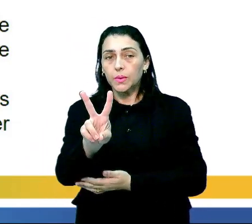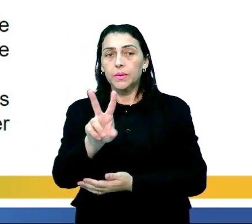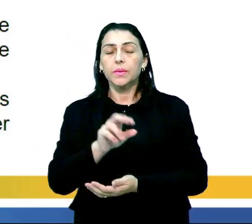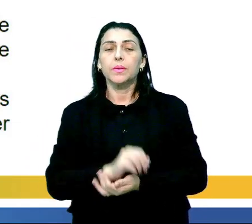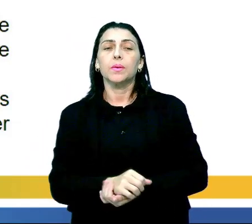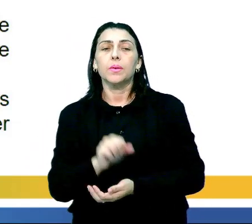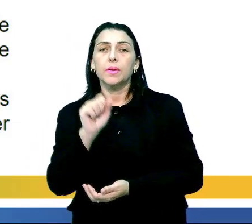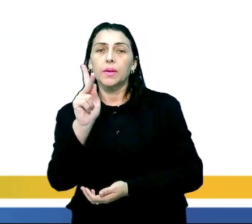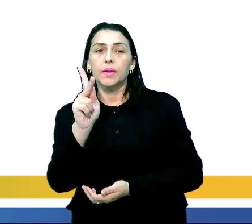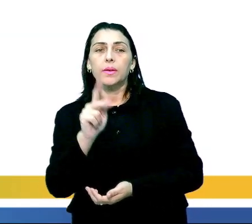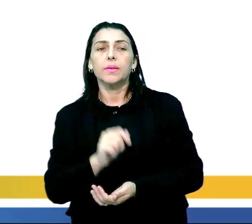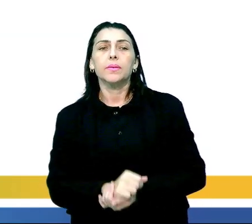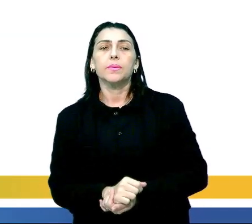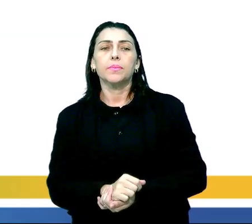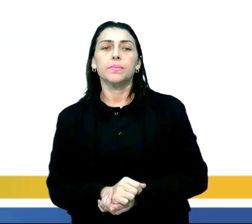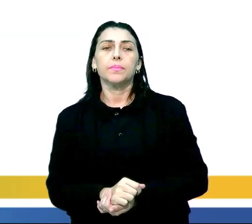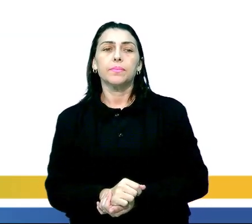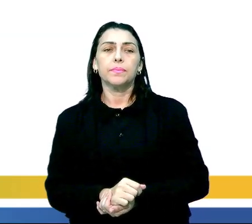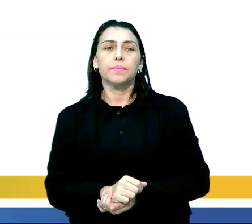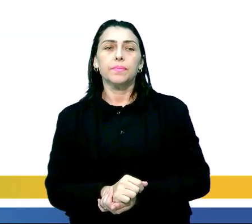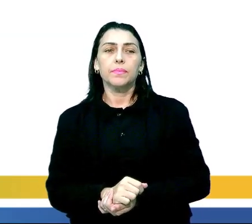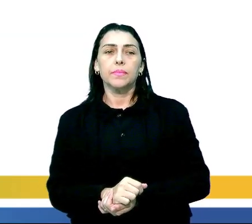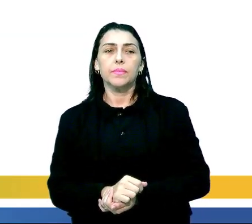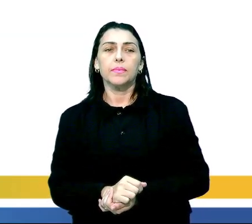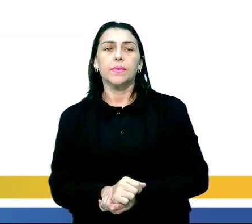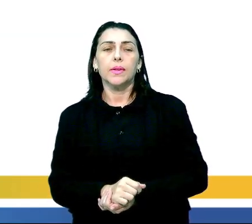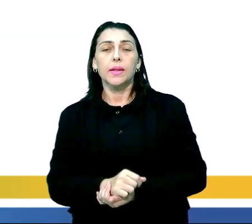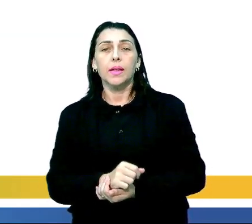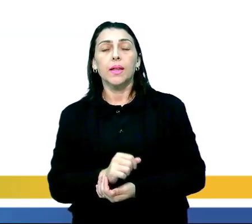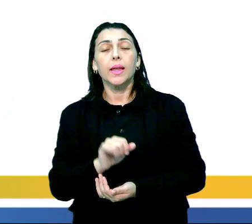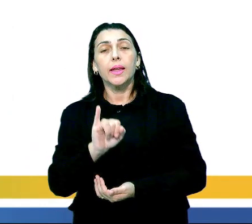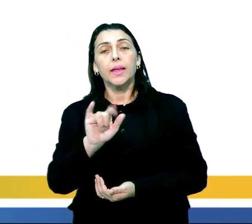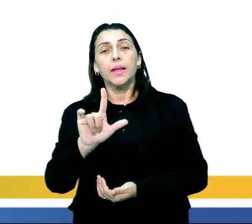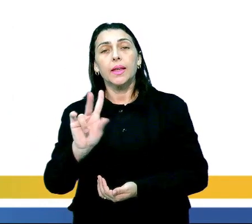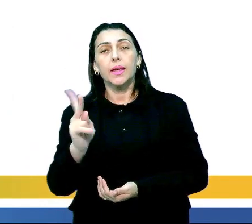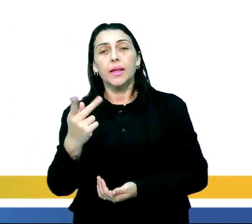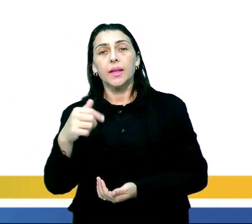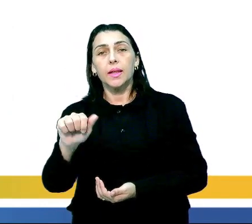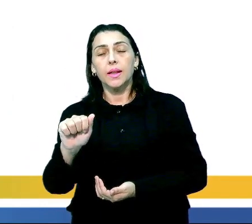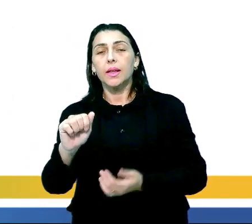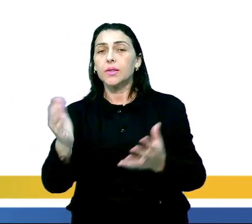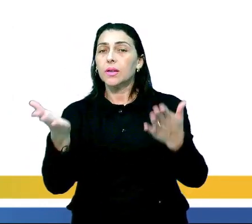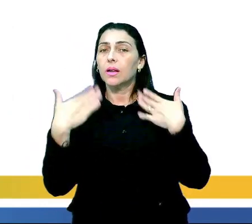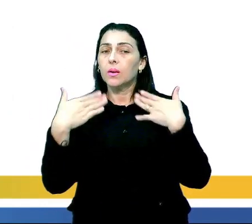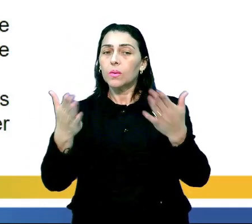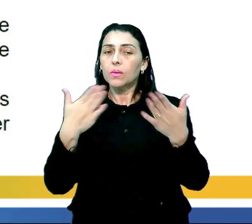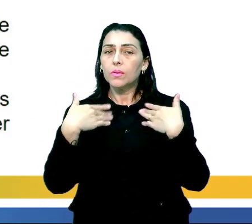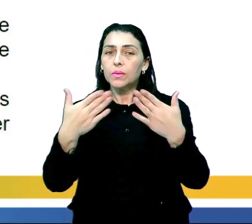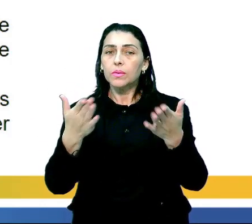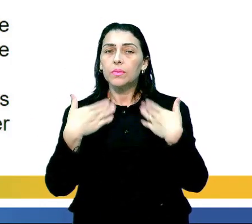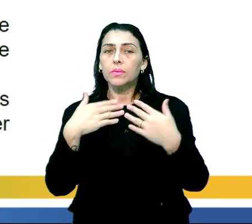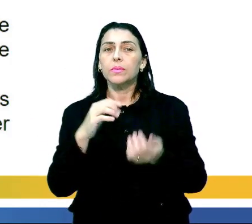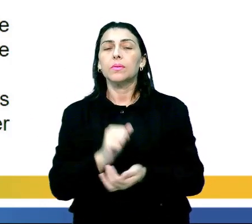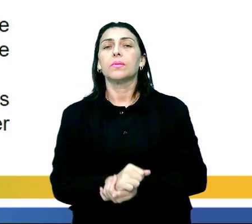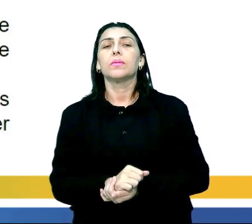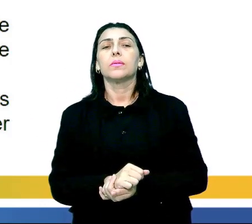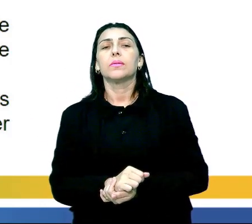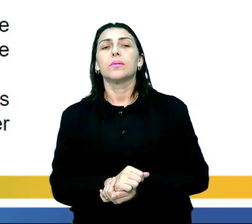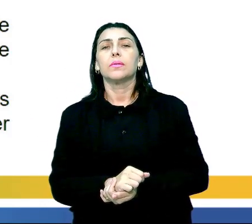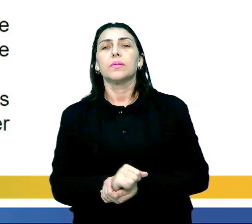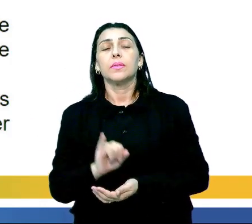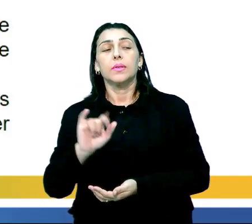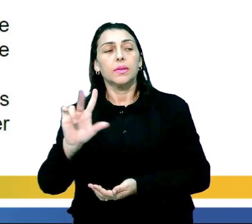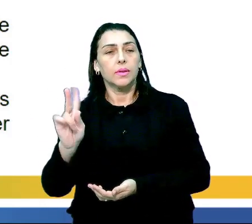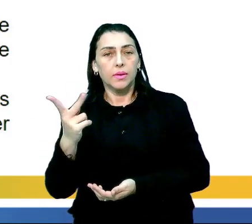2, ok? Bem, quando a gente fala então, letra C, ilhas de calor, As ilhas